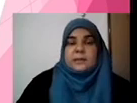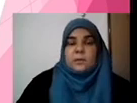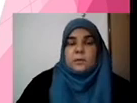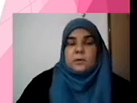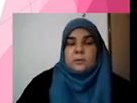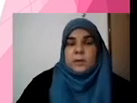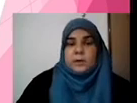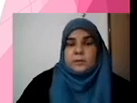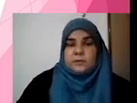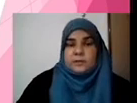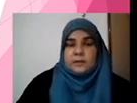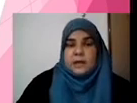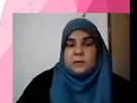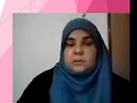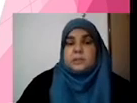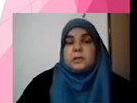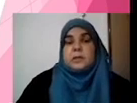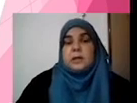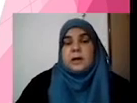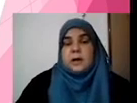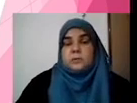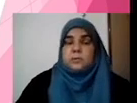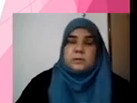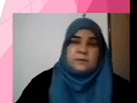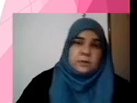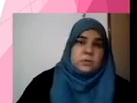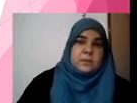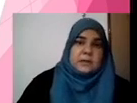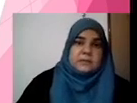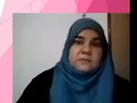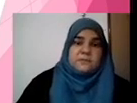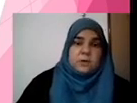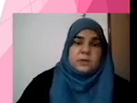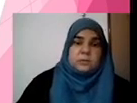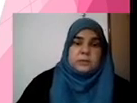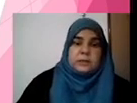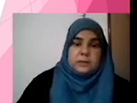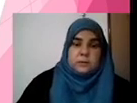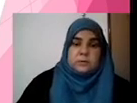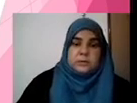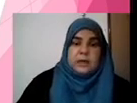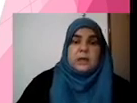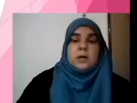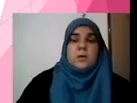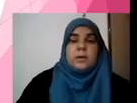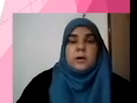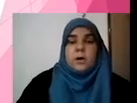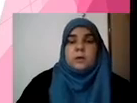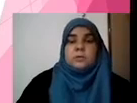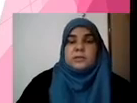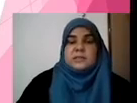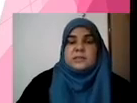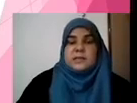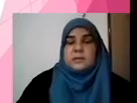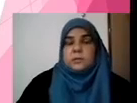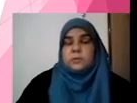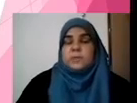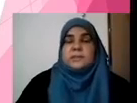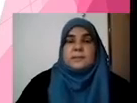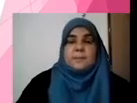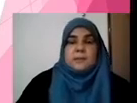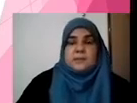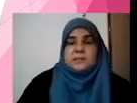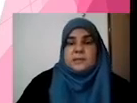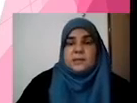aquele que tem um ângulo maior que 90 graus, a altura vai costumar ser fora do triângulo, tá? O encontro das 3